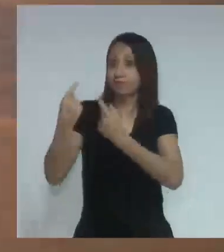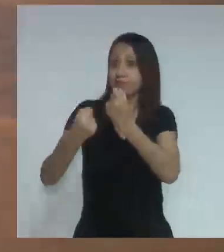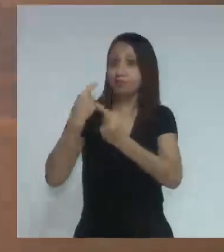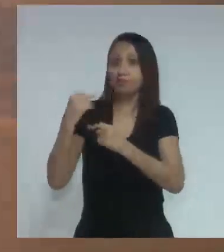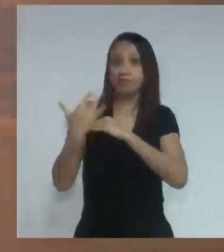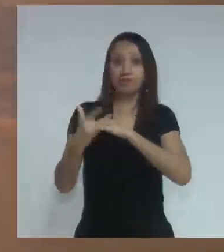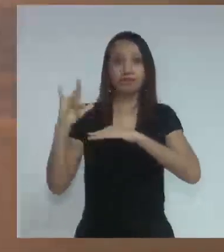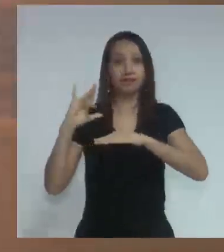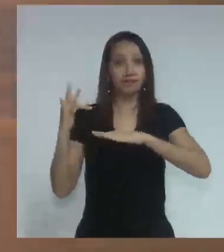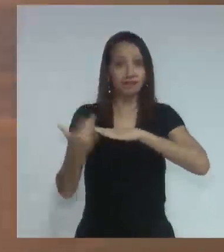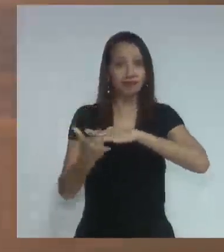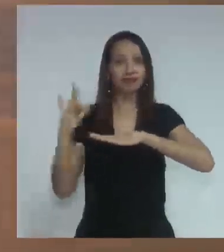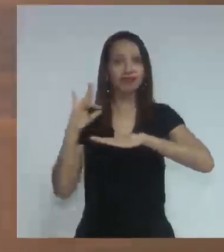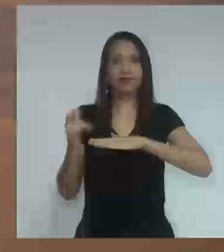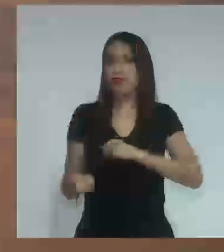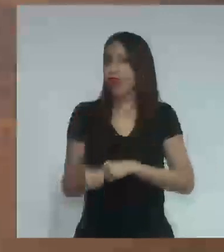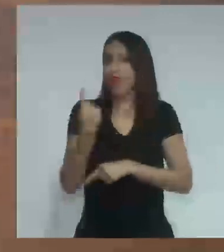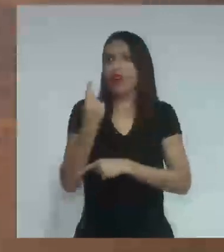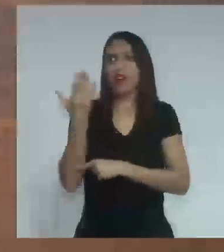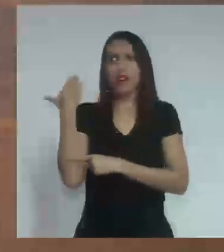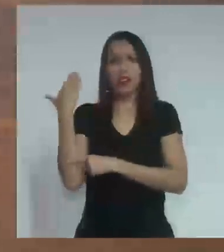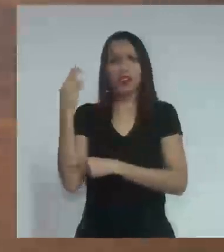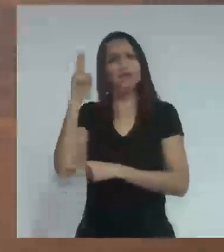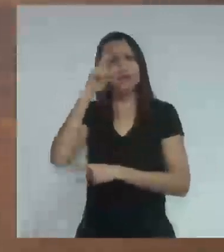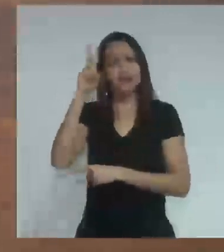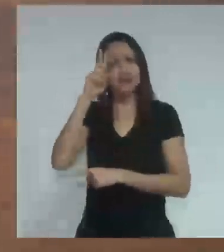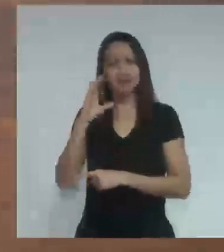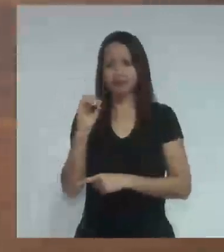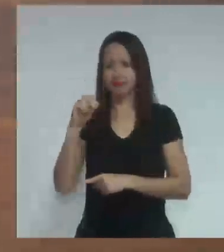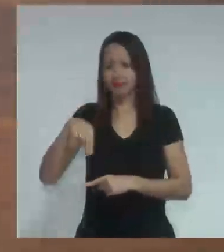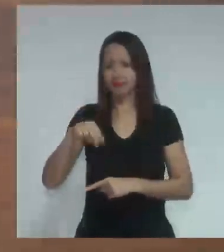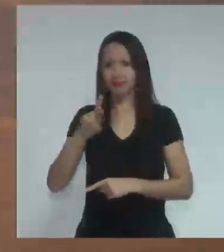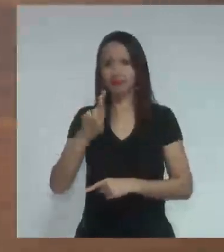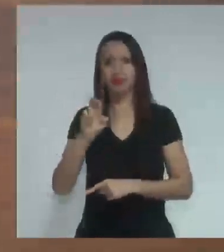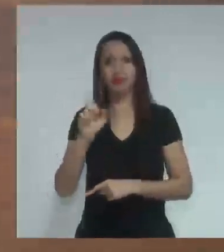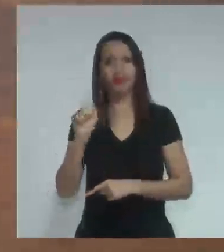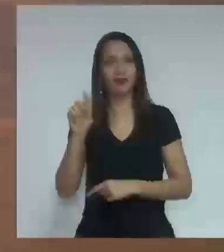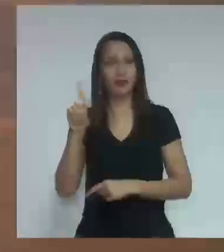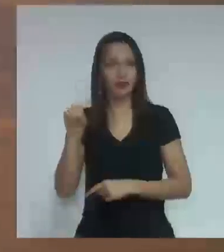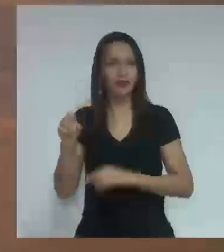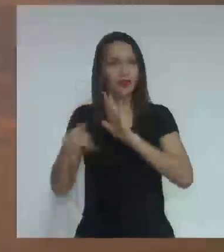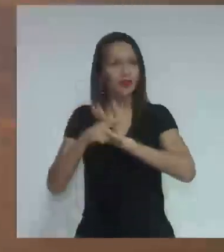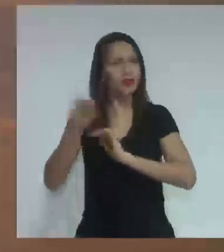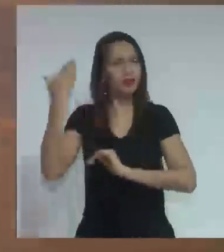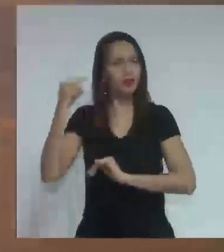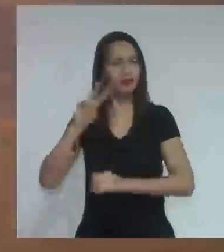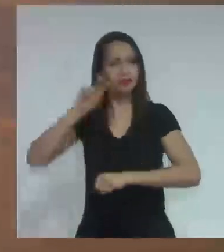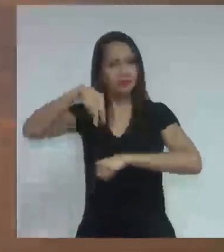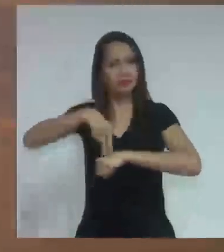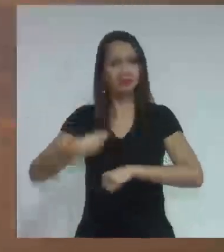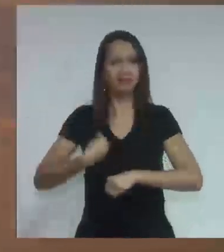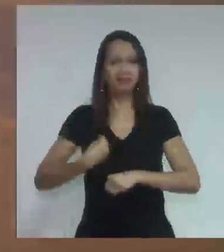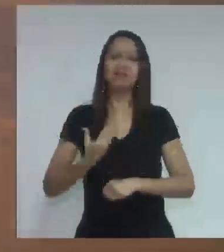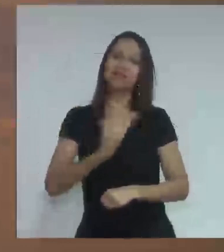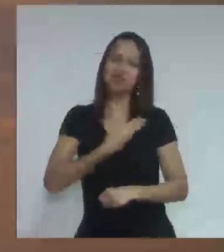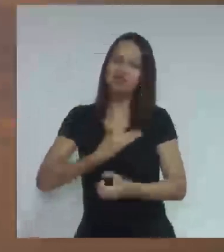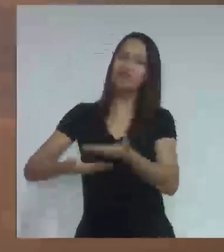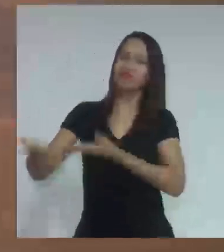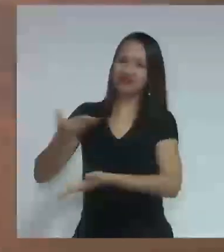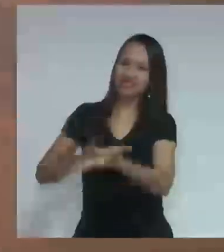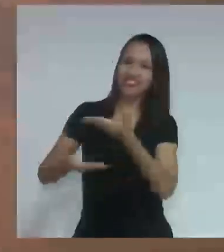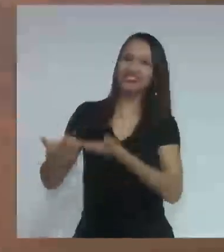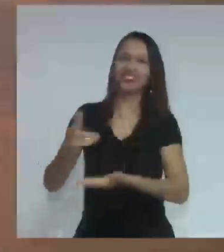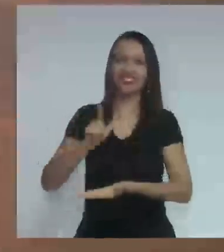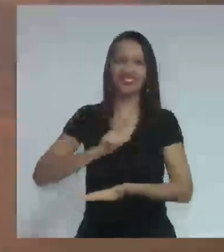coisa absurda. E lembro muito bem do Conrado. O Conrado estava aqui na frente na época ainda. E hoje eu tenho uma amizade muito boa com o Conrado. O